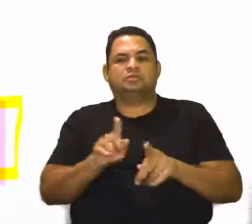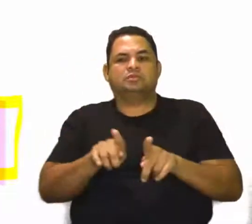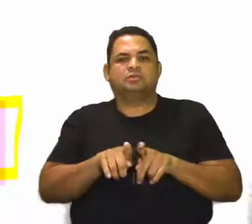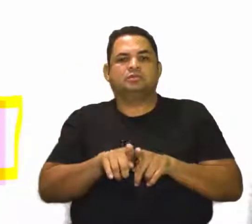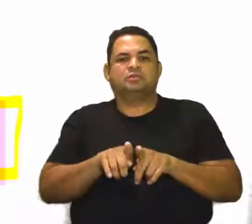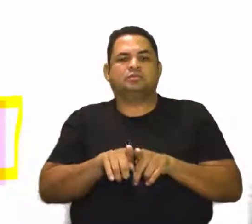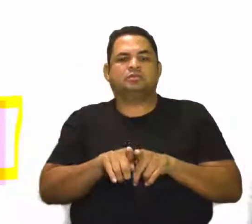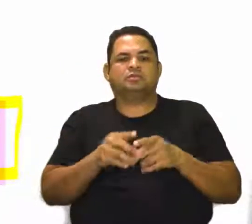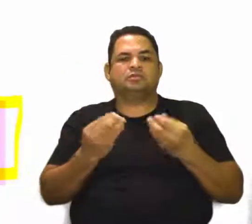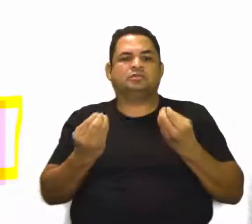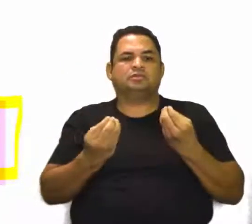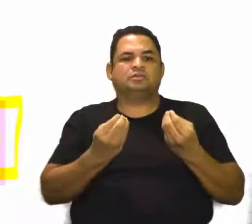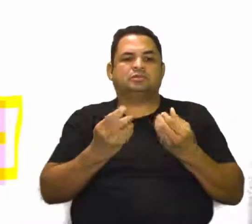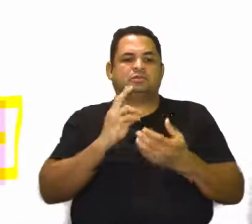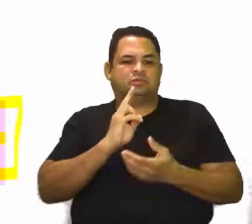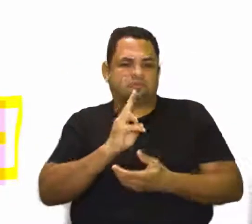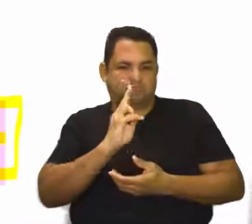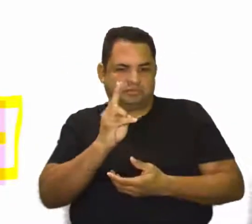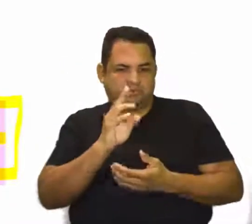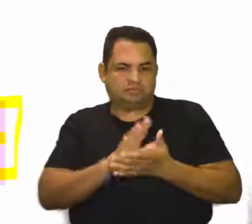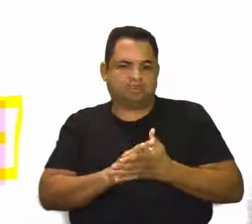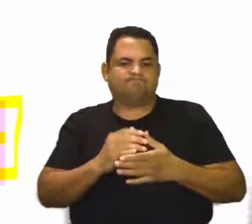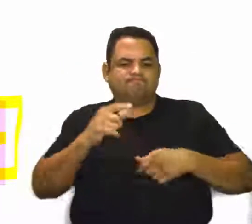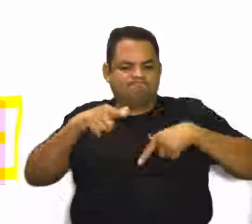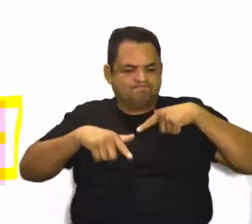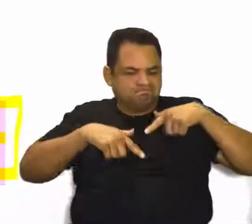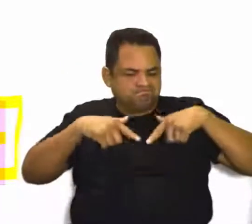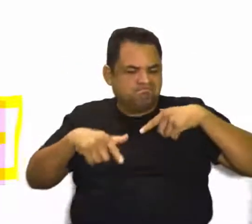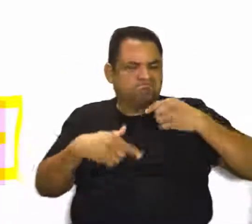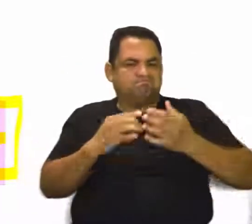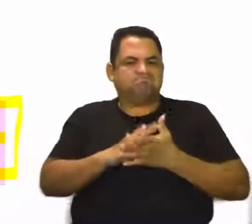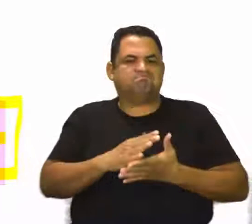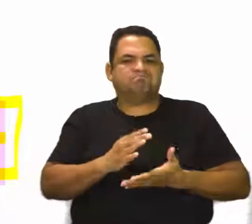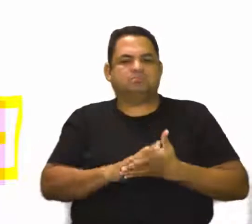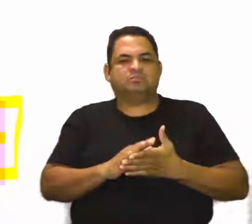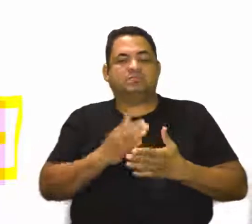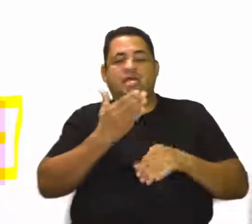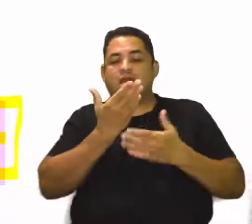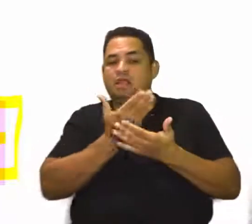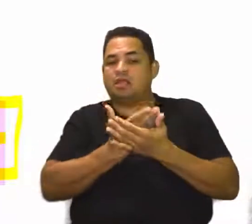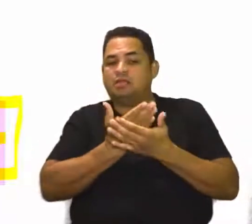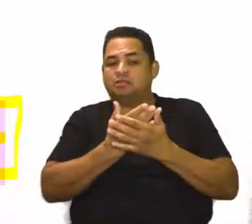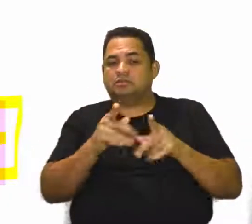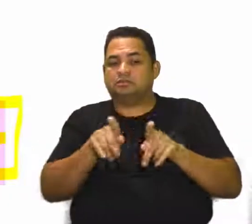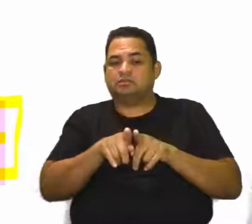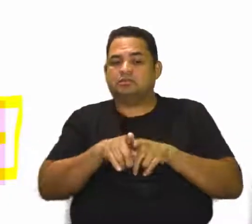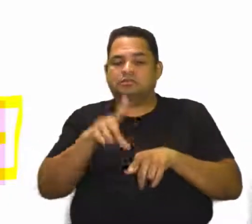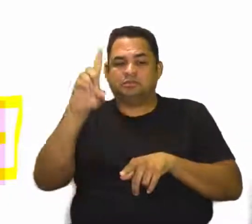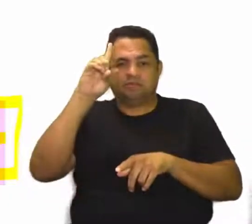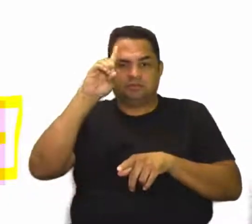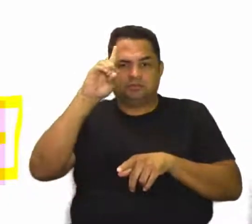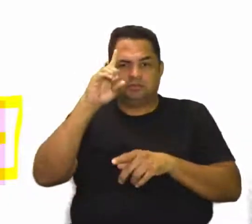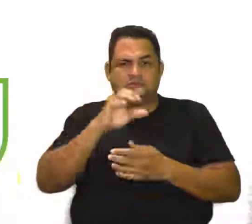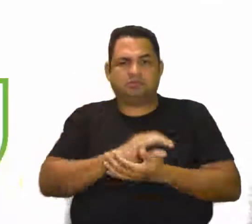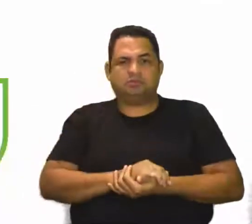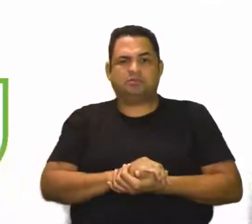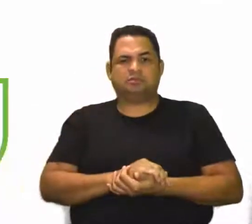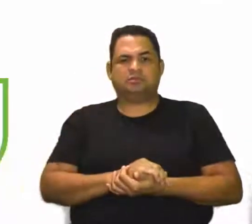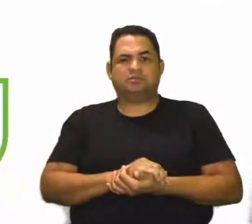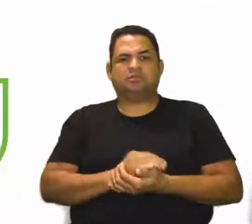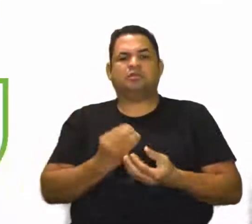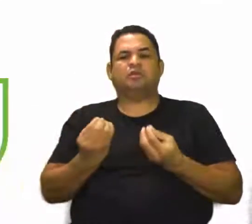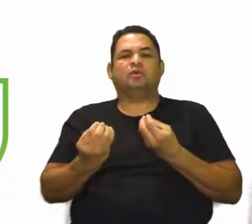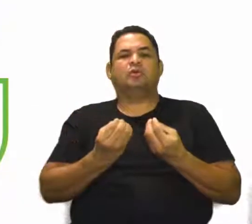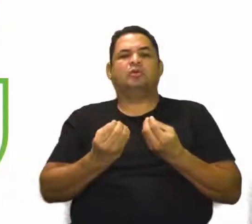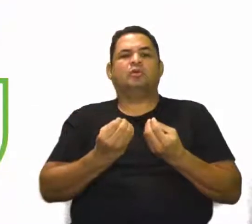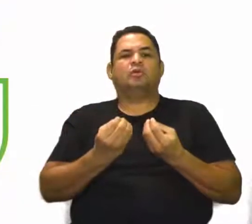também. É uma forma de manter-se ativo, tanto nas aulas, quanto no cotidiano. E aí, como que